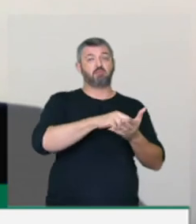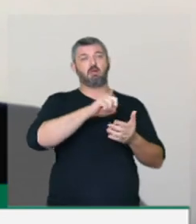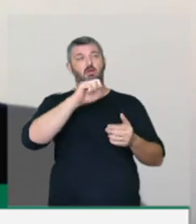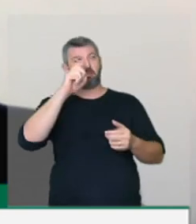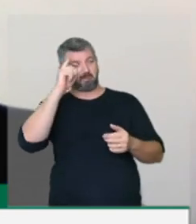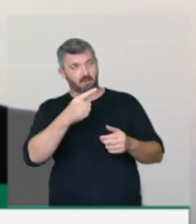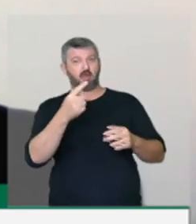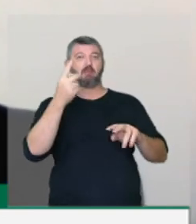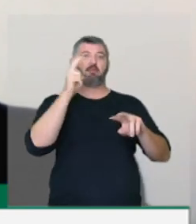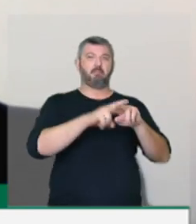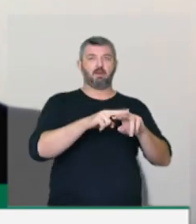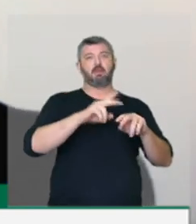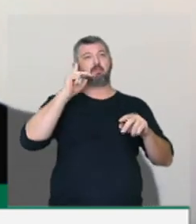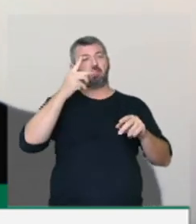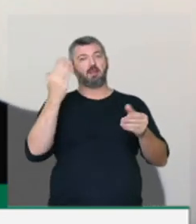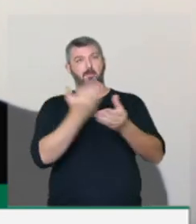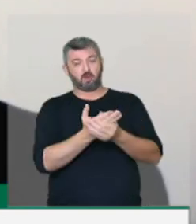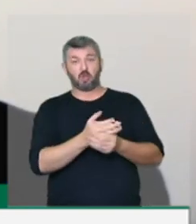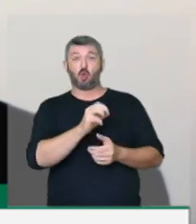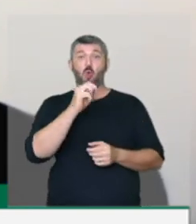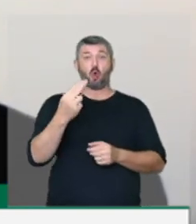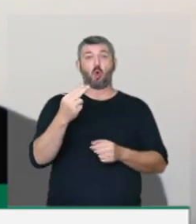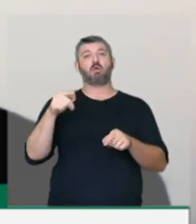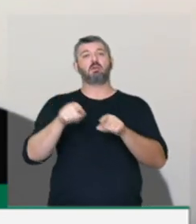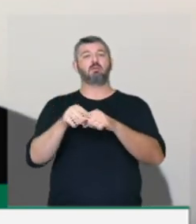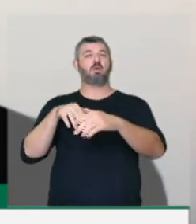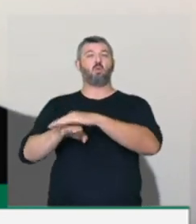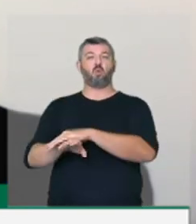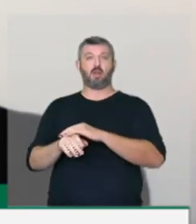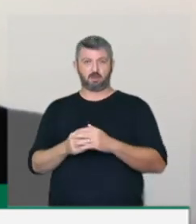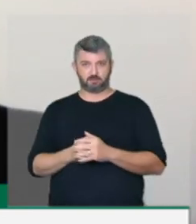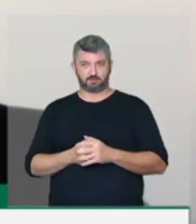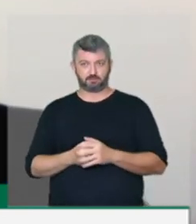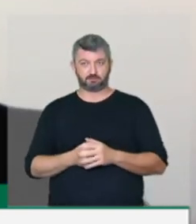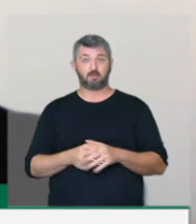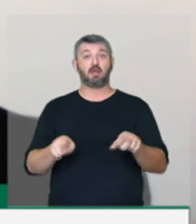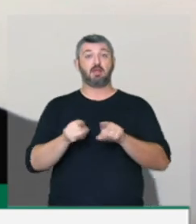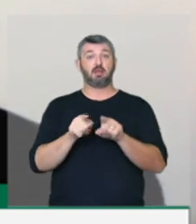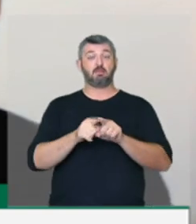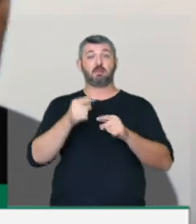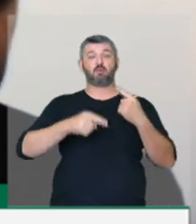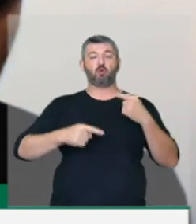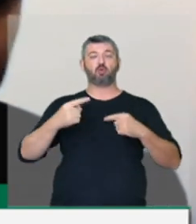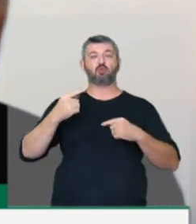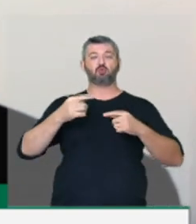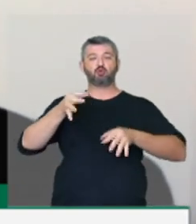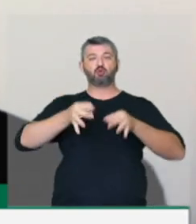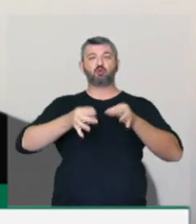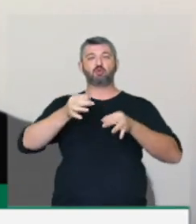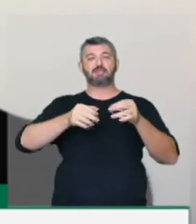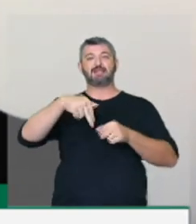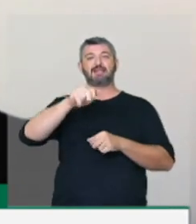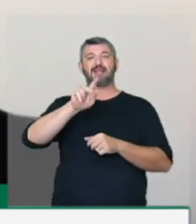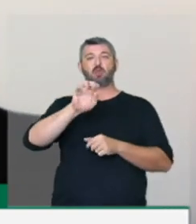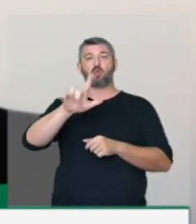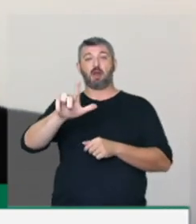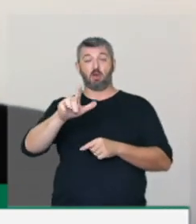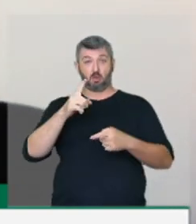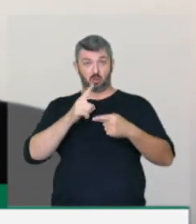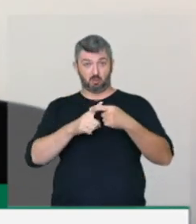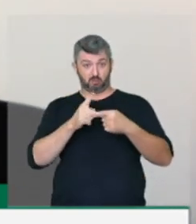arquivamento dos autos. O inquérito ainda fere o princípio do juiz natural, uma vez que, após a instauração, os autos